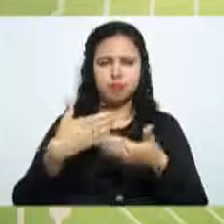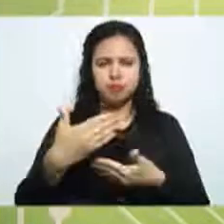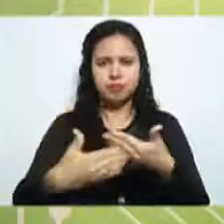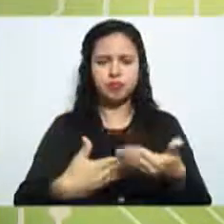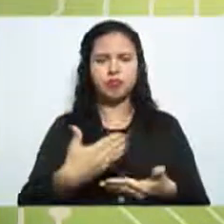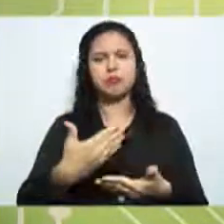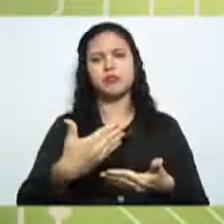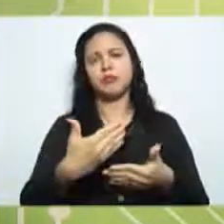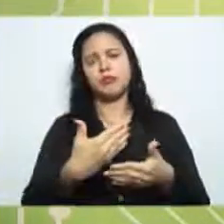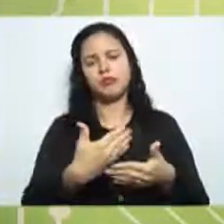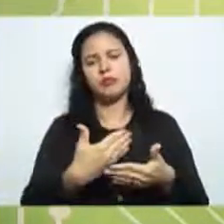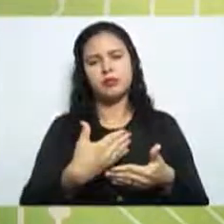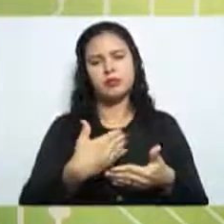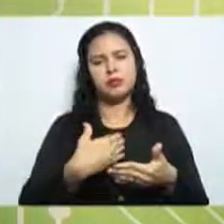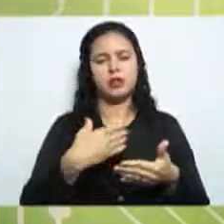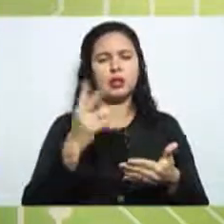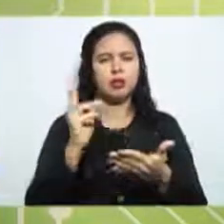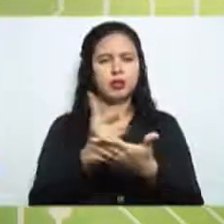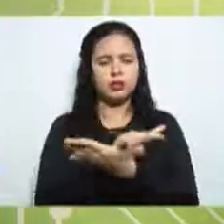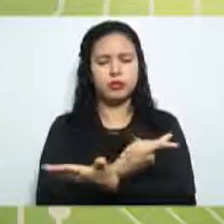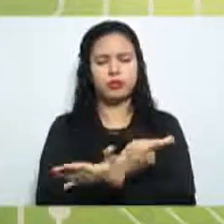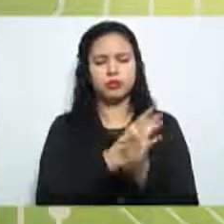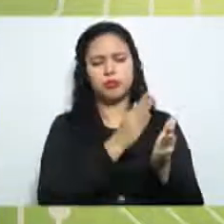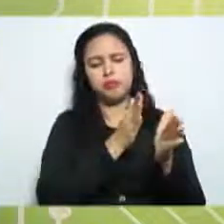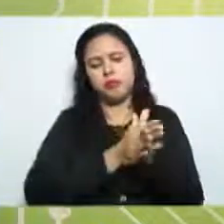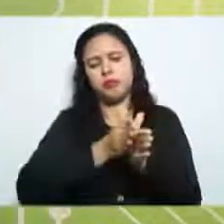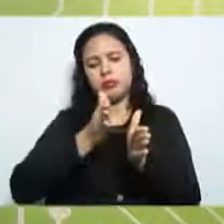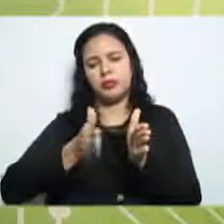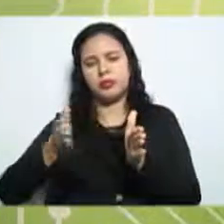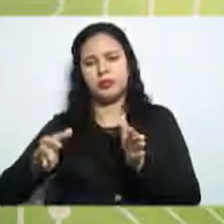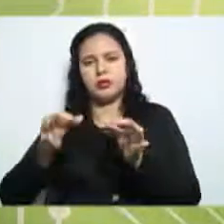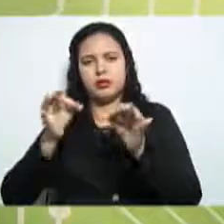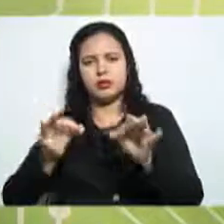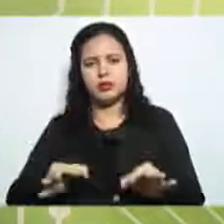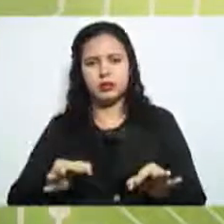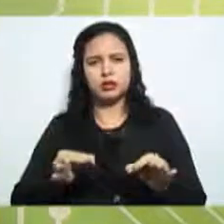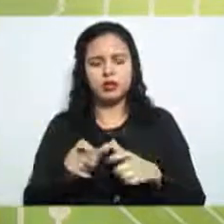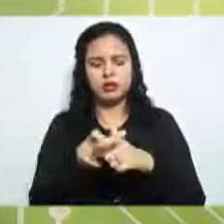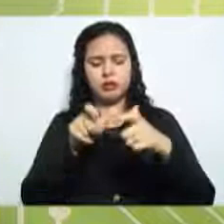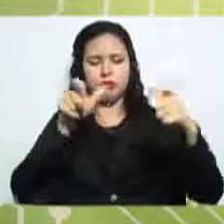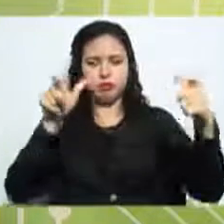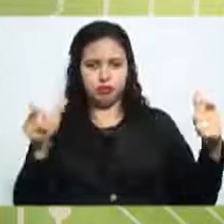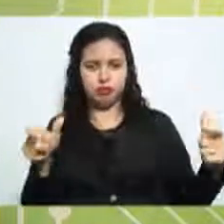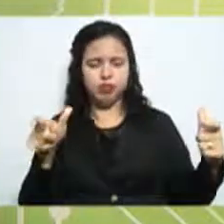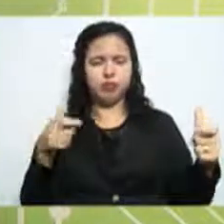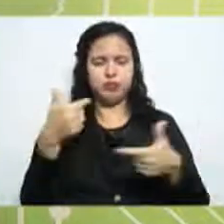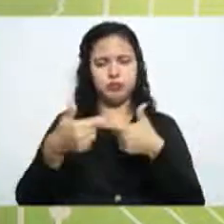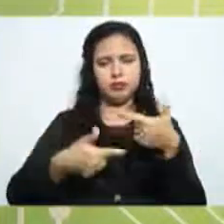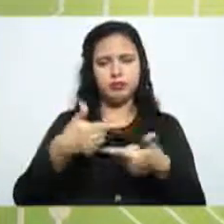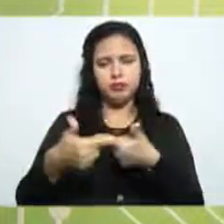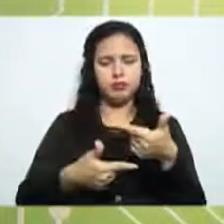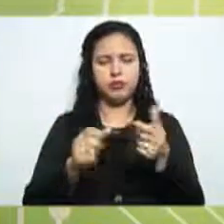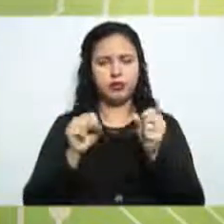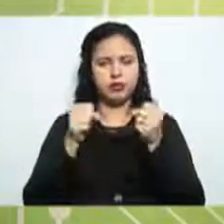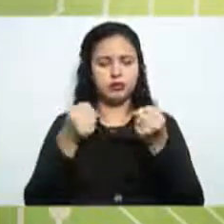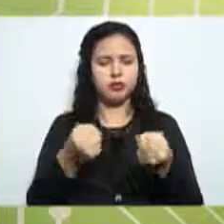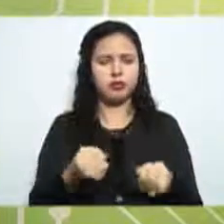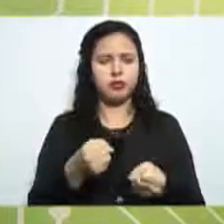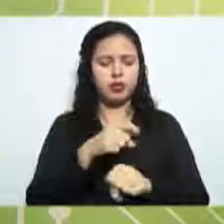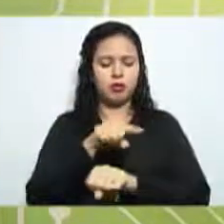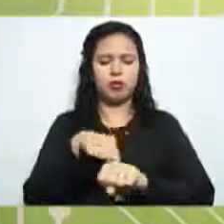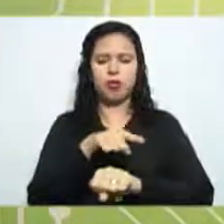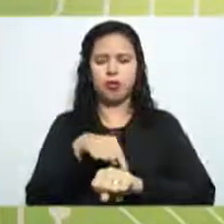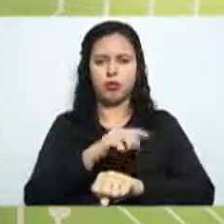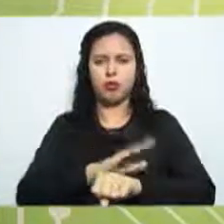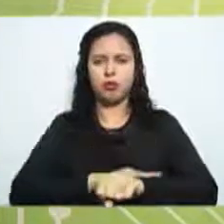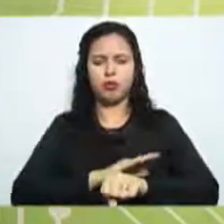lógica. E ocorrendo de uma maneira mais lógica, nós aumentamos a nossa produtividade. Com o mesmo esforço em número de horas